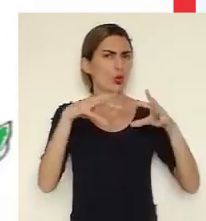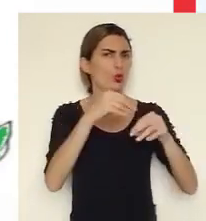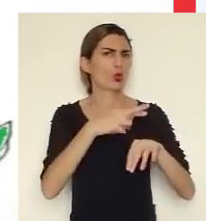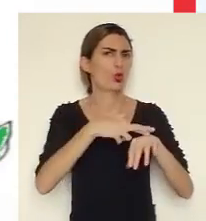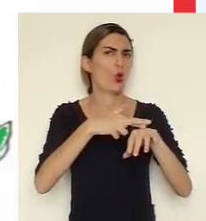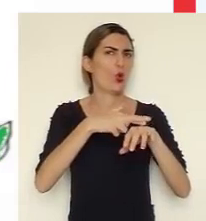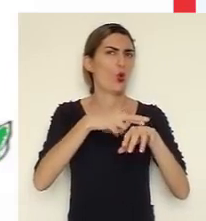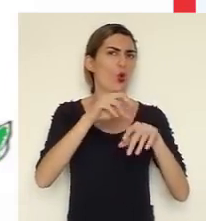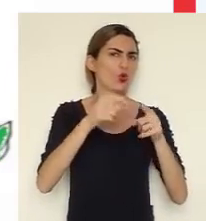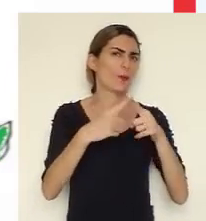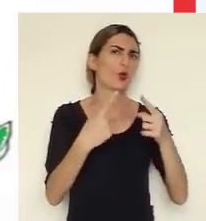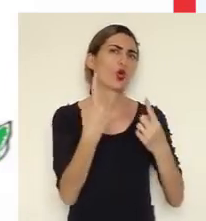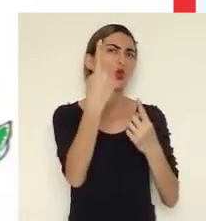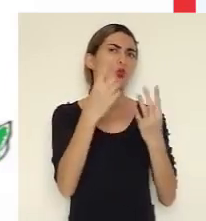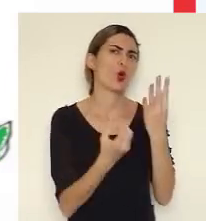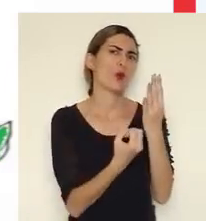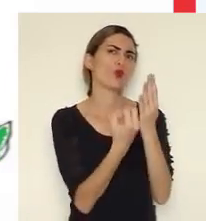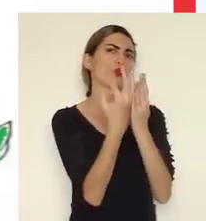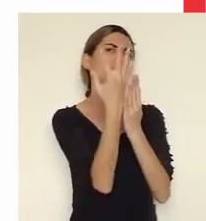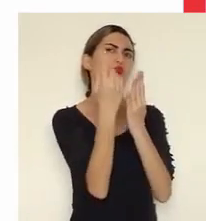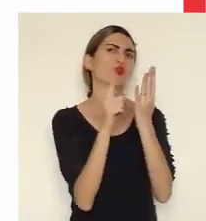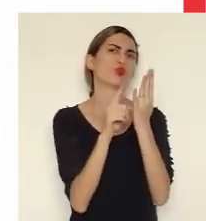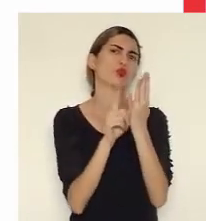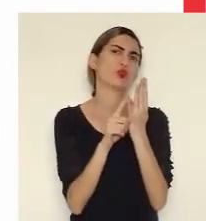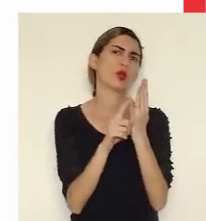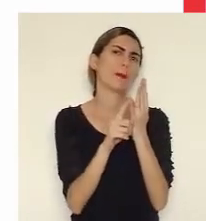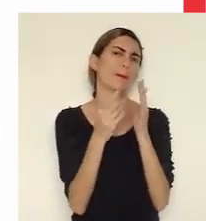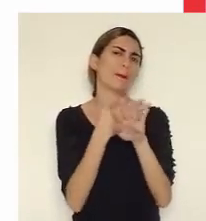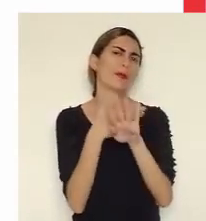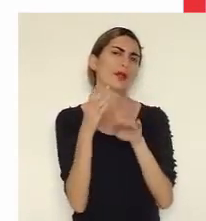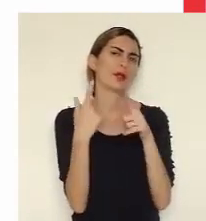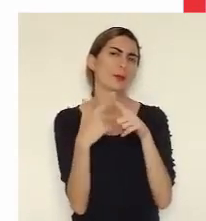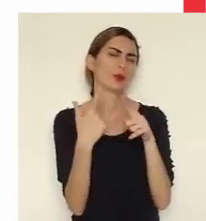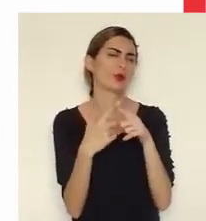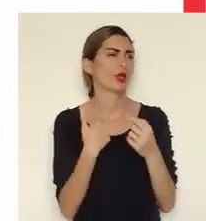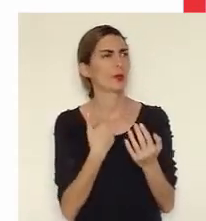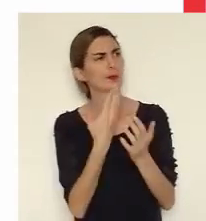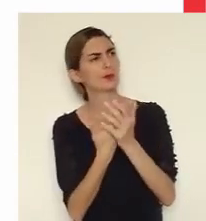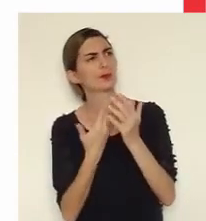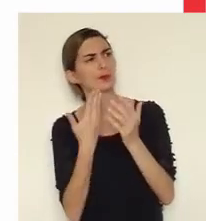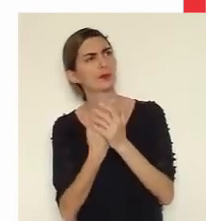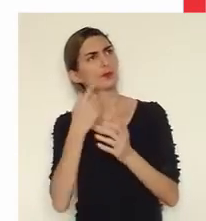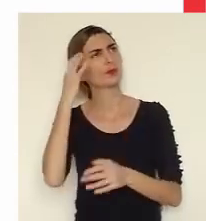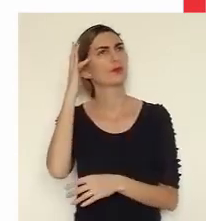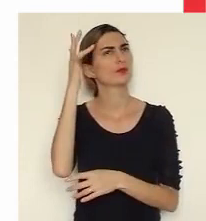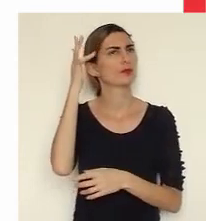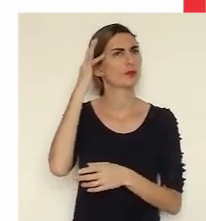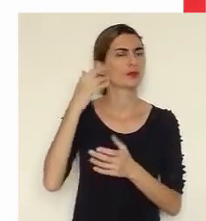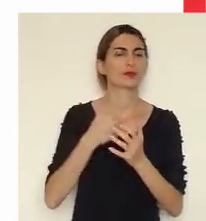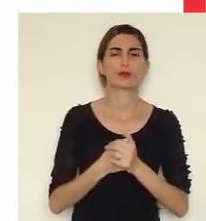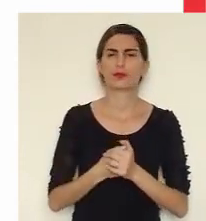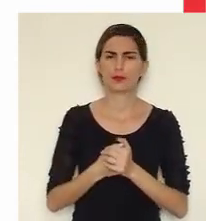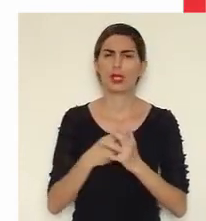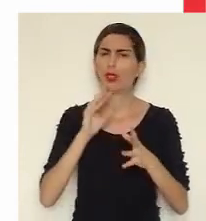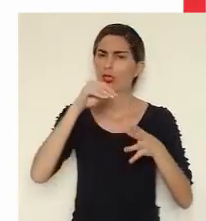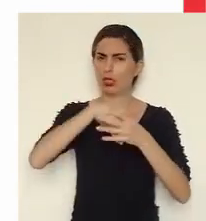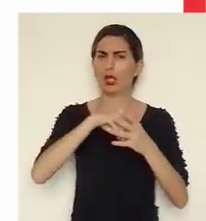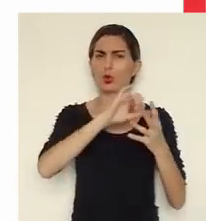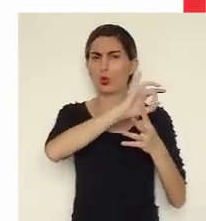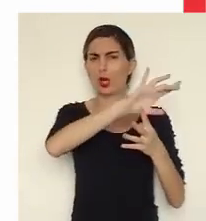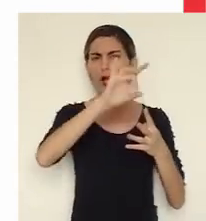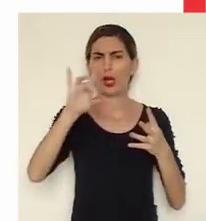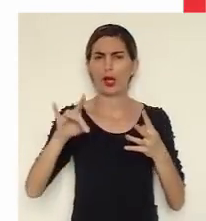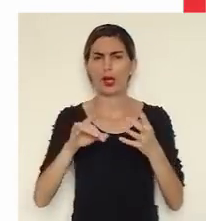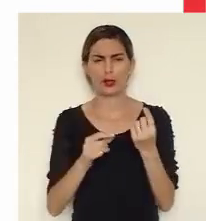para nascer tudo roxo, por que agora nasceu uma branca? Então Gregor Mendel, ele pensou, dentro